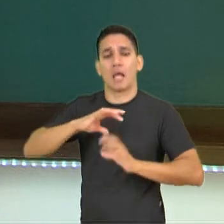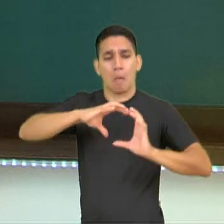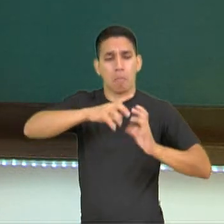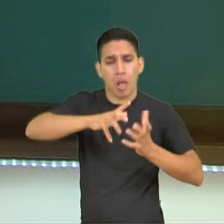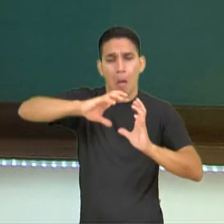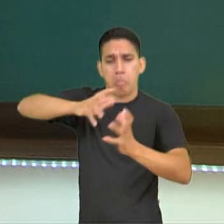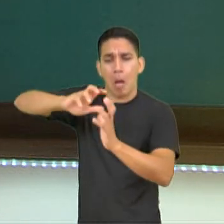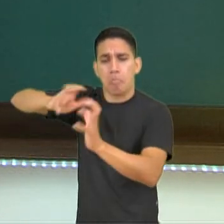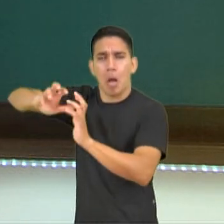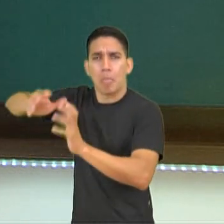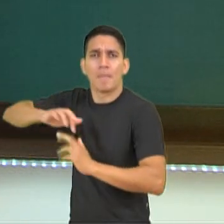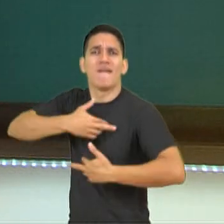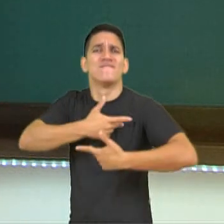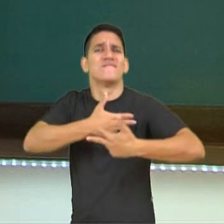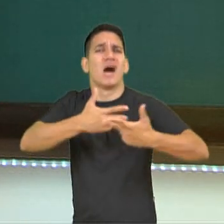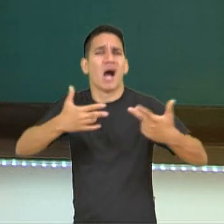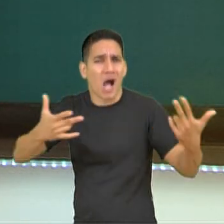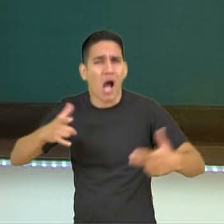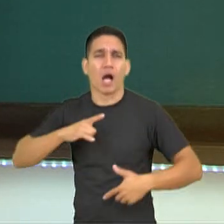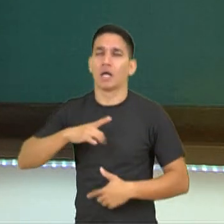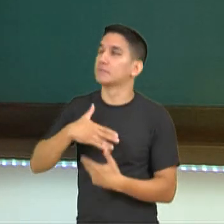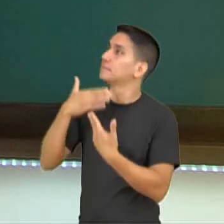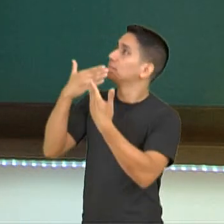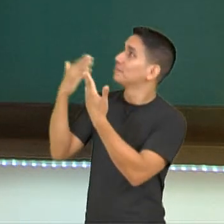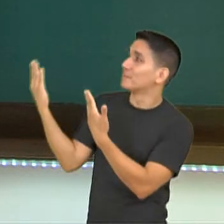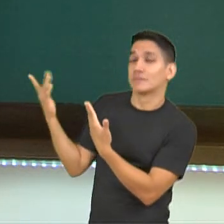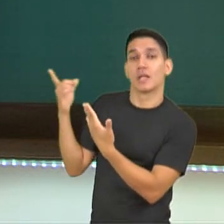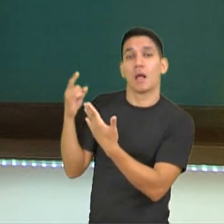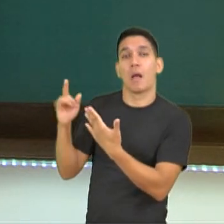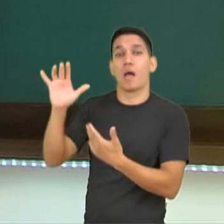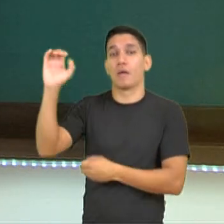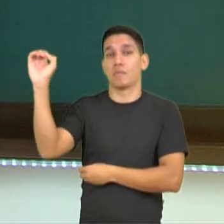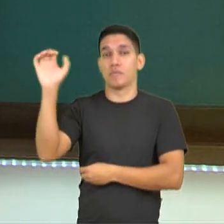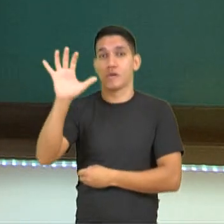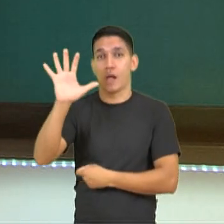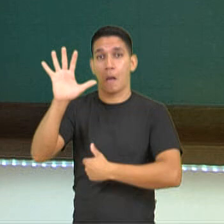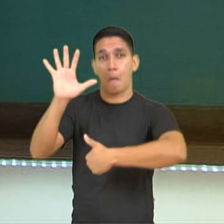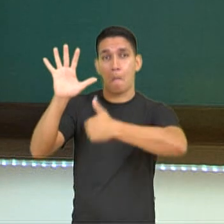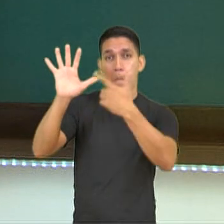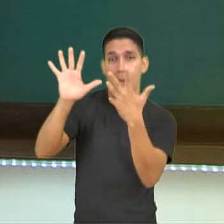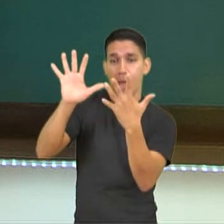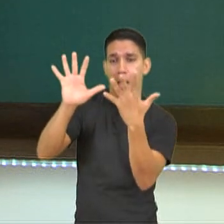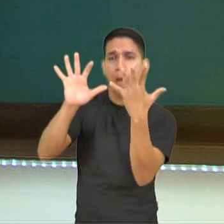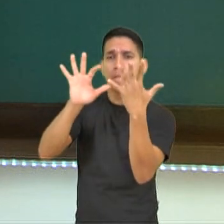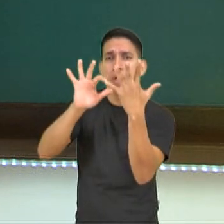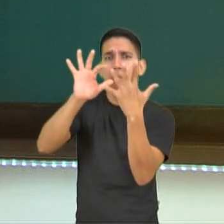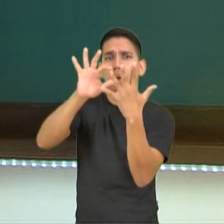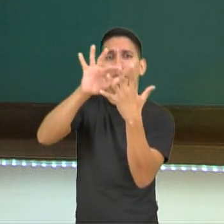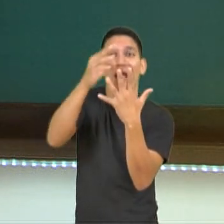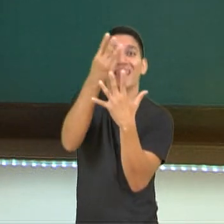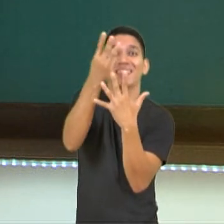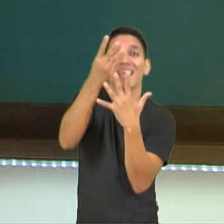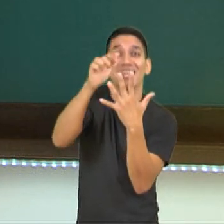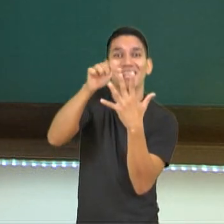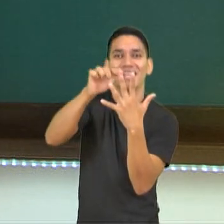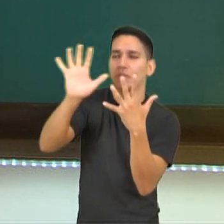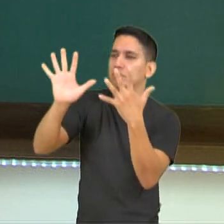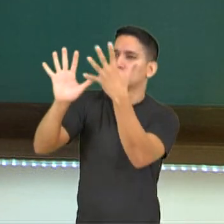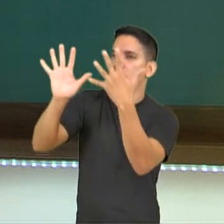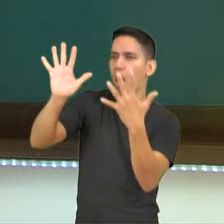que compõem o sistema solar. Entre eles, a Terra está aqui, é a terceira, né?